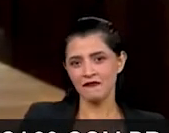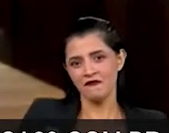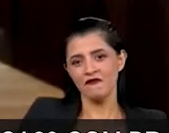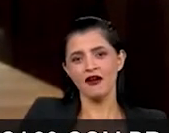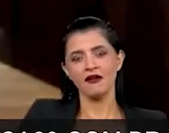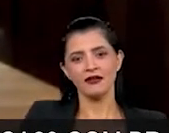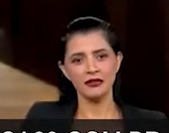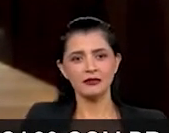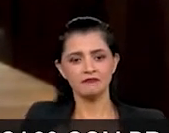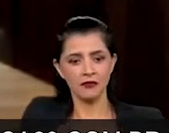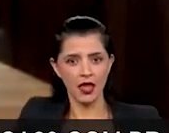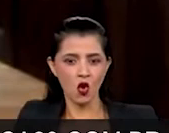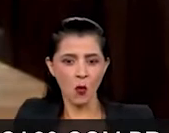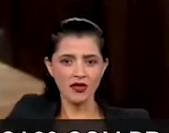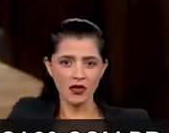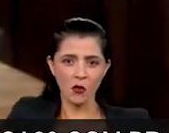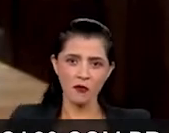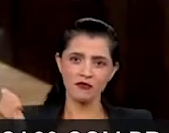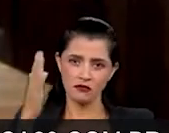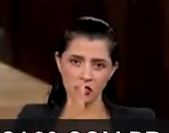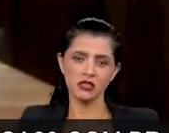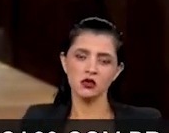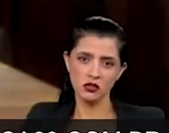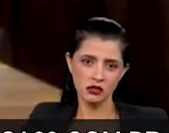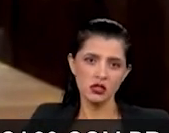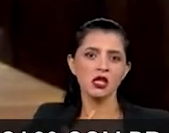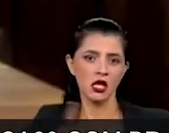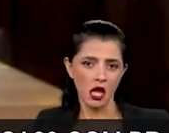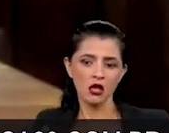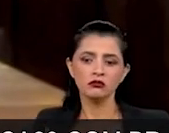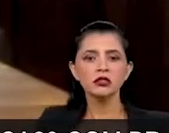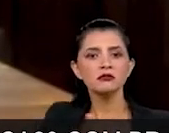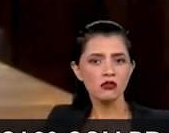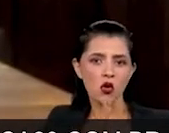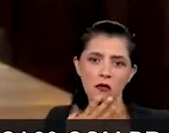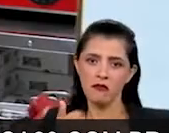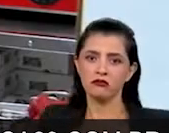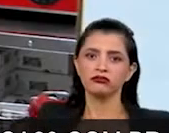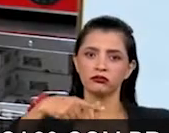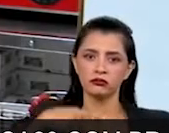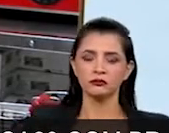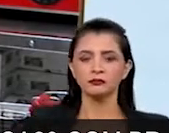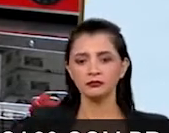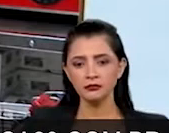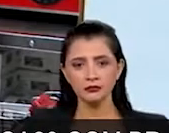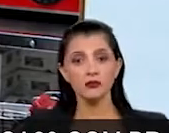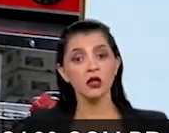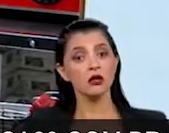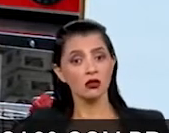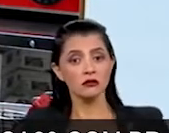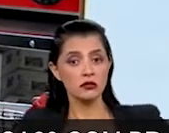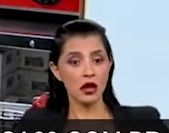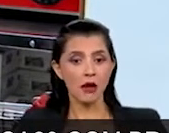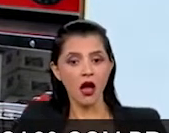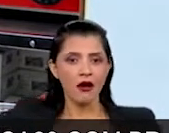faz com que a balança comercial brasileira ela tenha um resultado muito mais favorável. São novos postos de